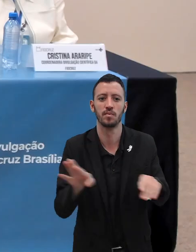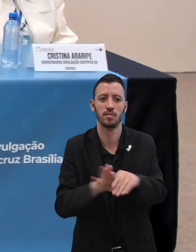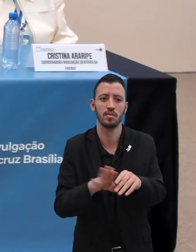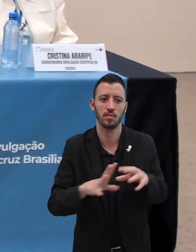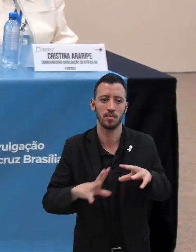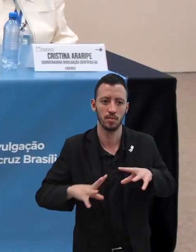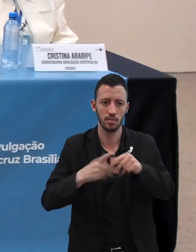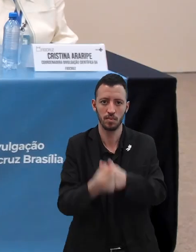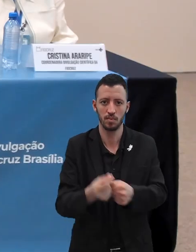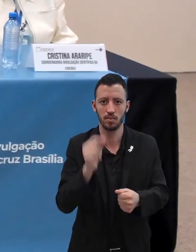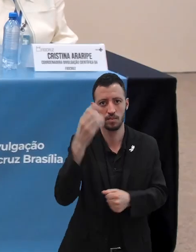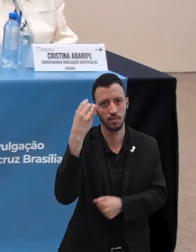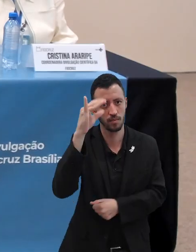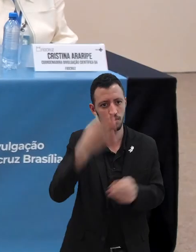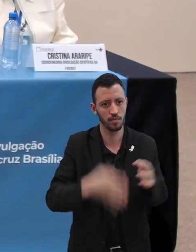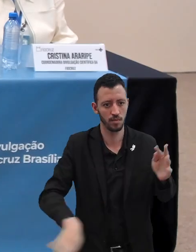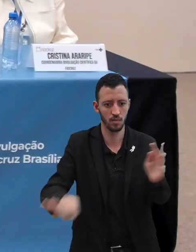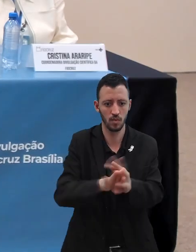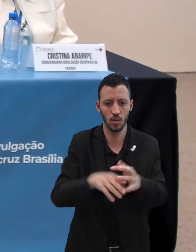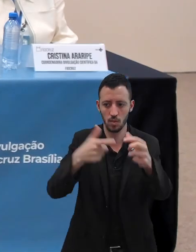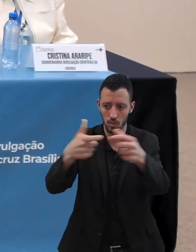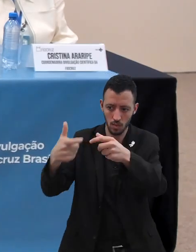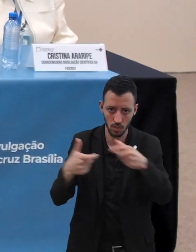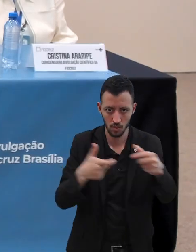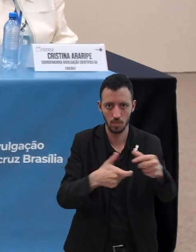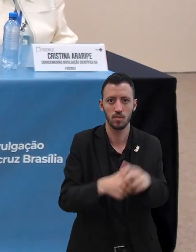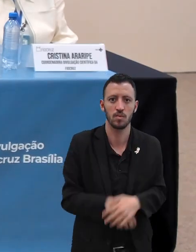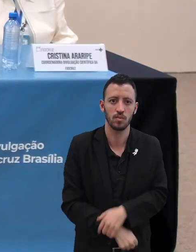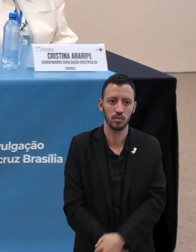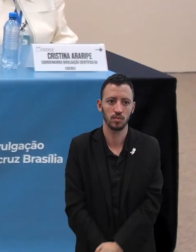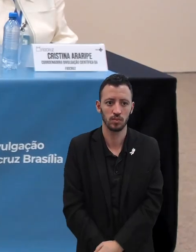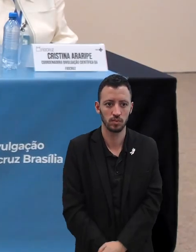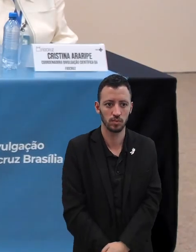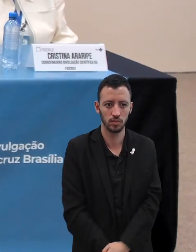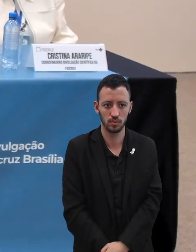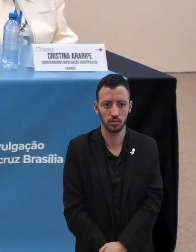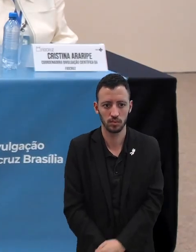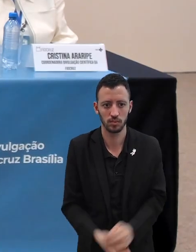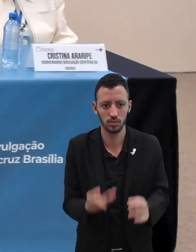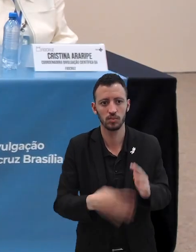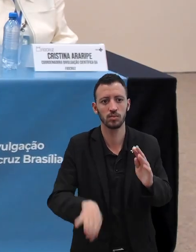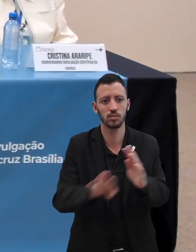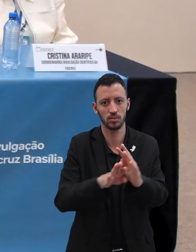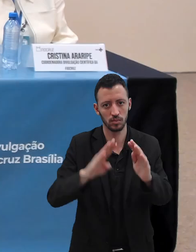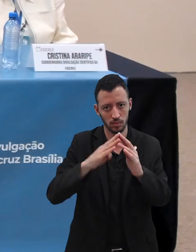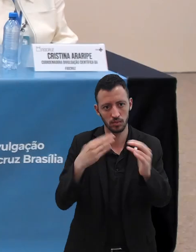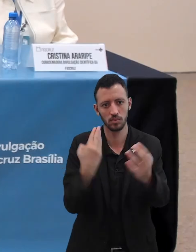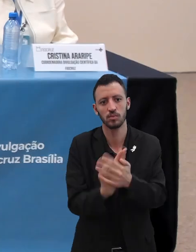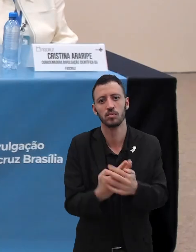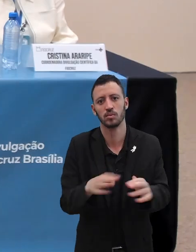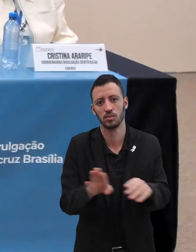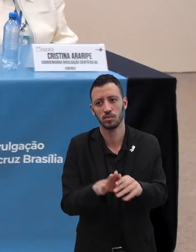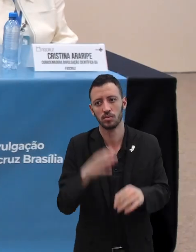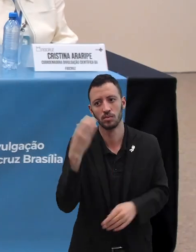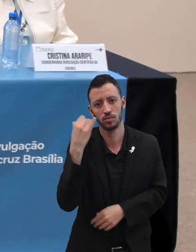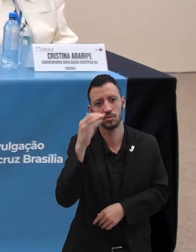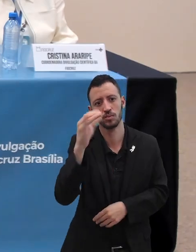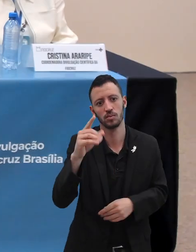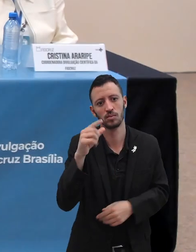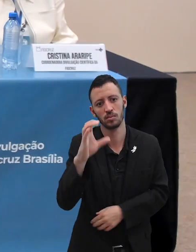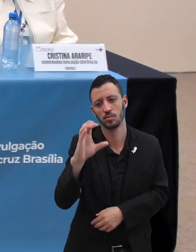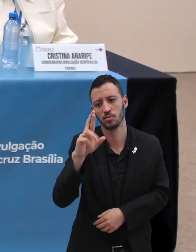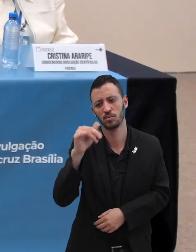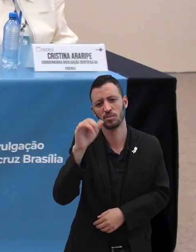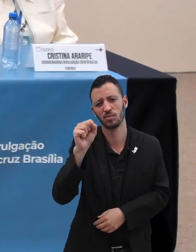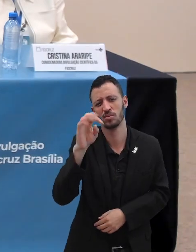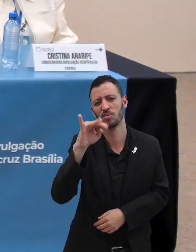E fazer com que a ciência chegue em todo o território. E chegue nas escolas, né? Então, assim, Cristina, a